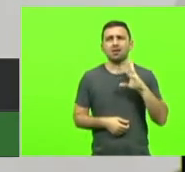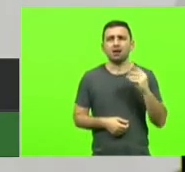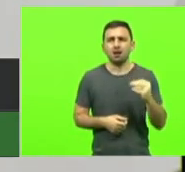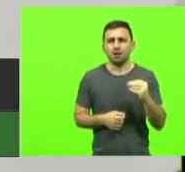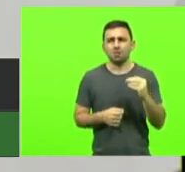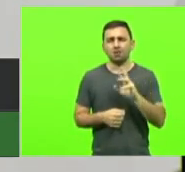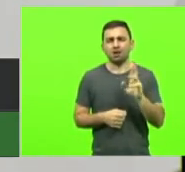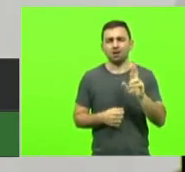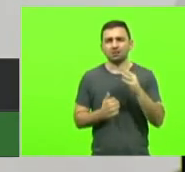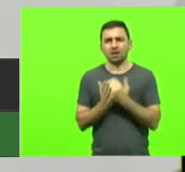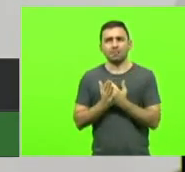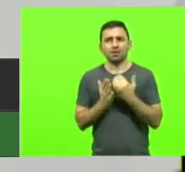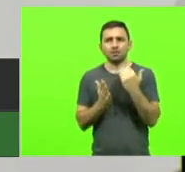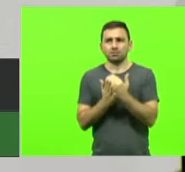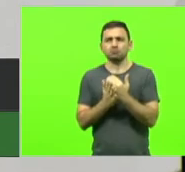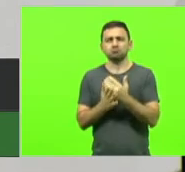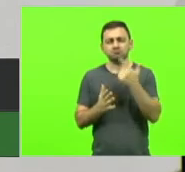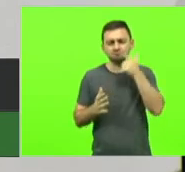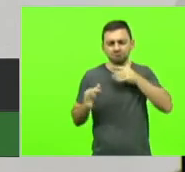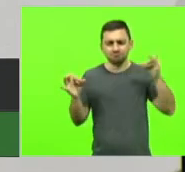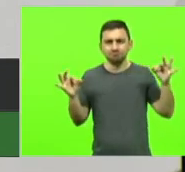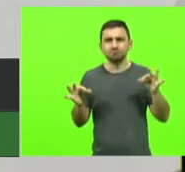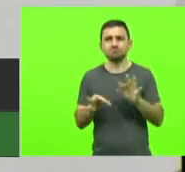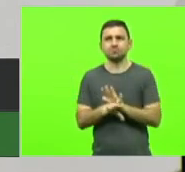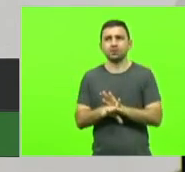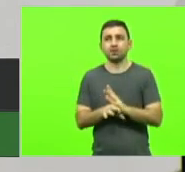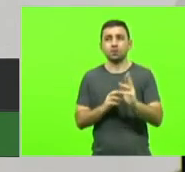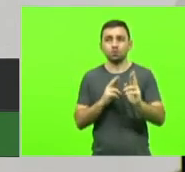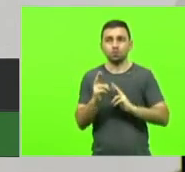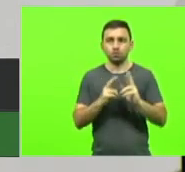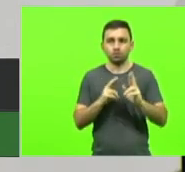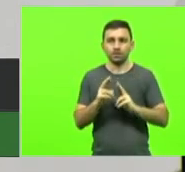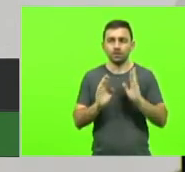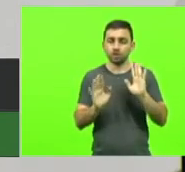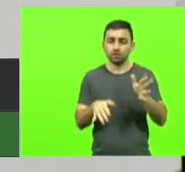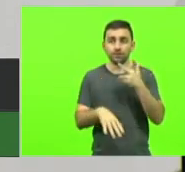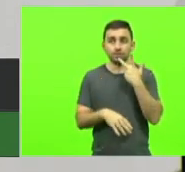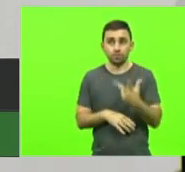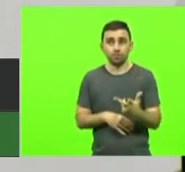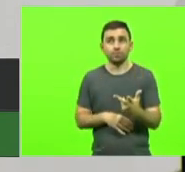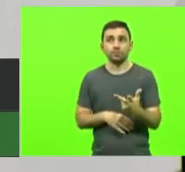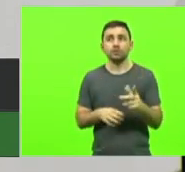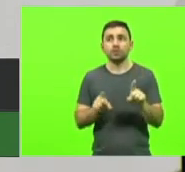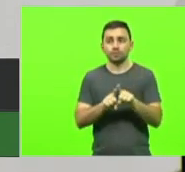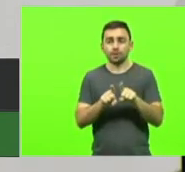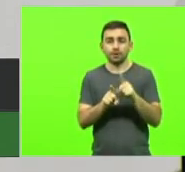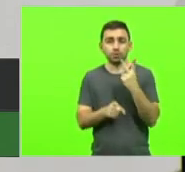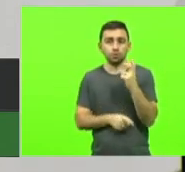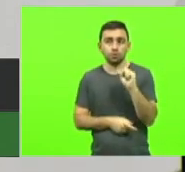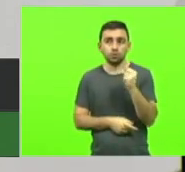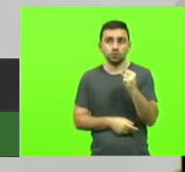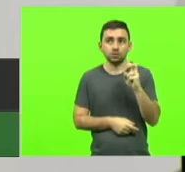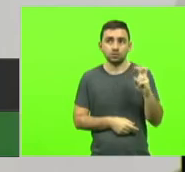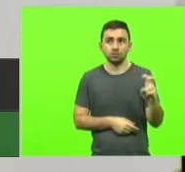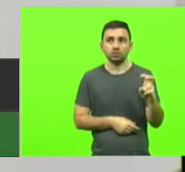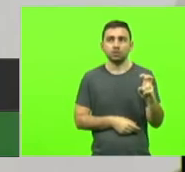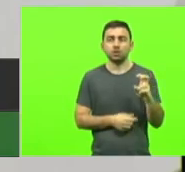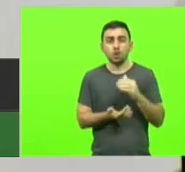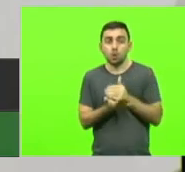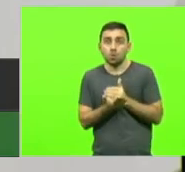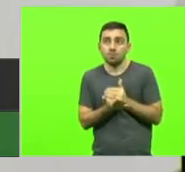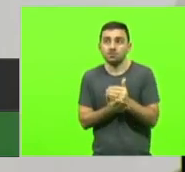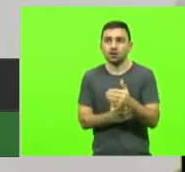para concluirmos de vez não só as rodovias aqui já citadas, como a 285, e iniciar